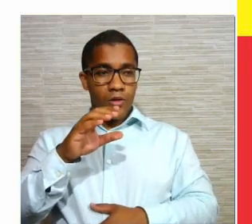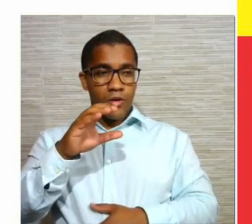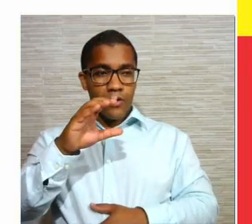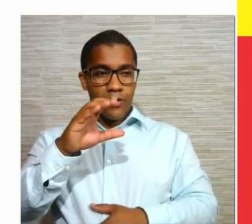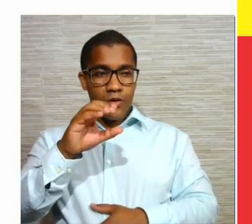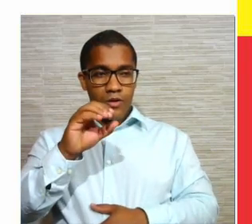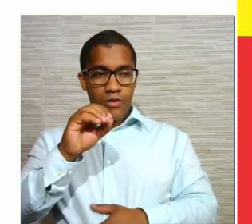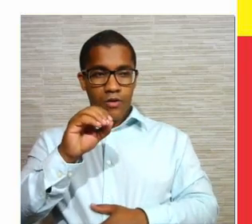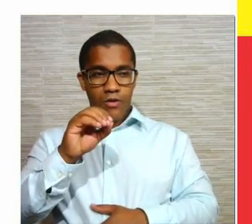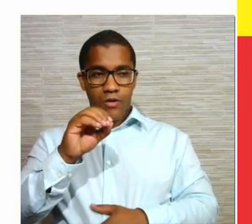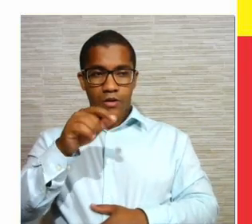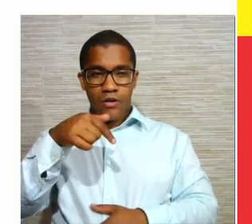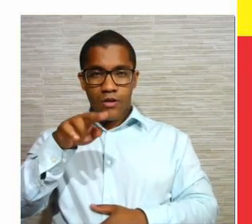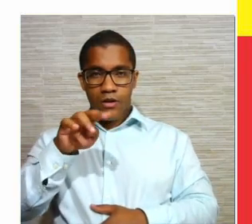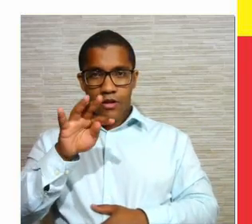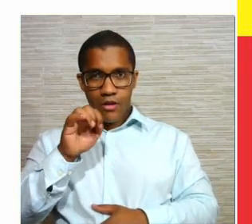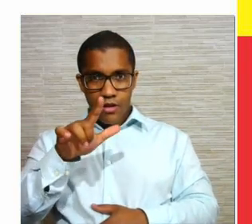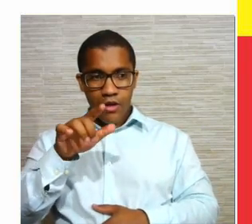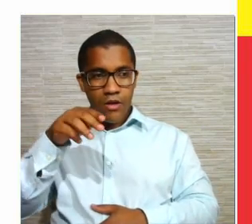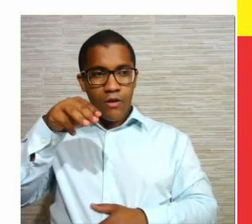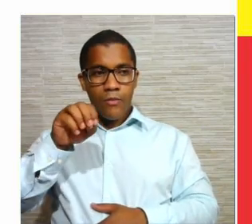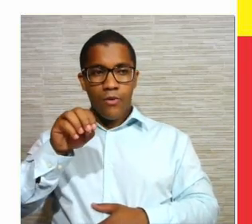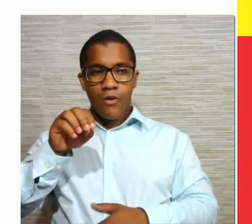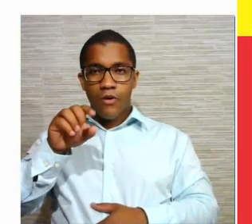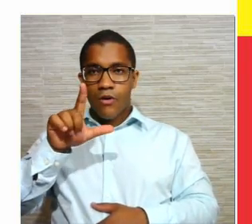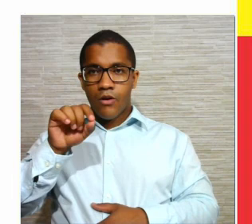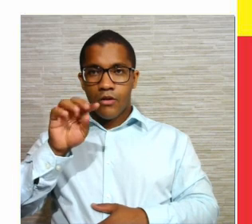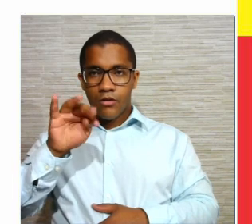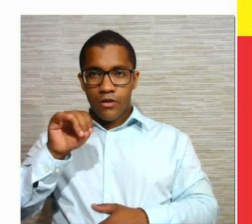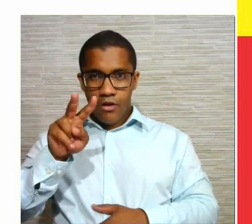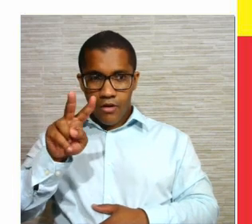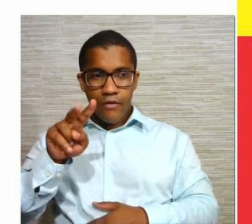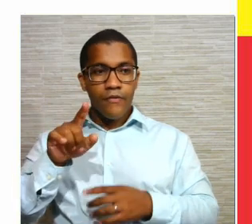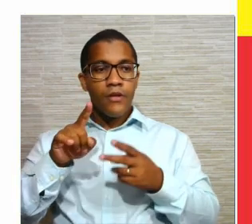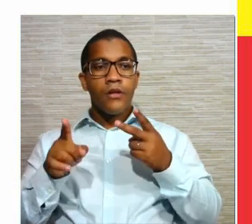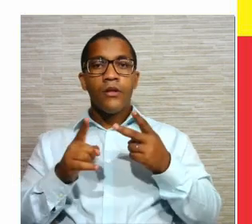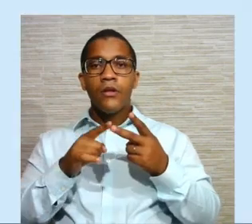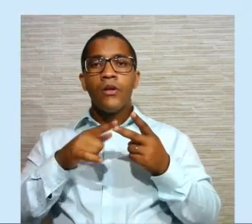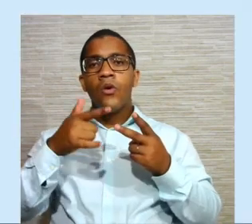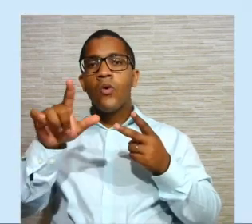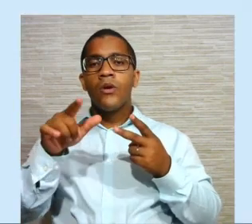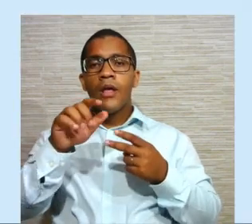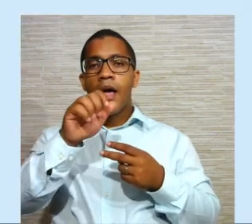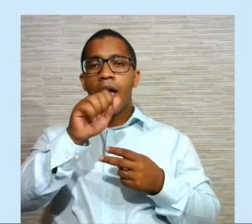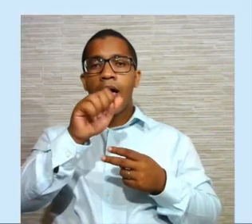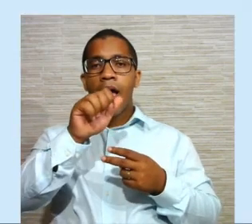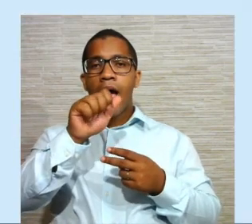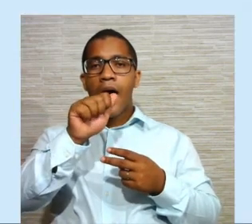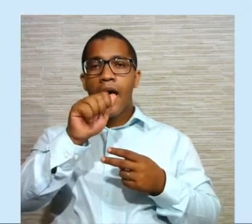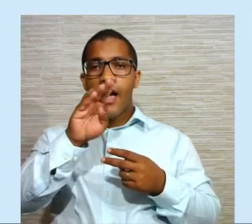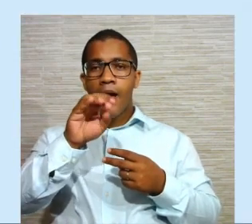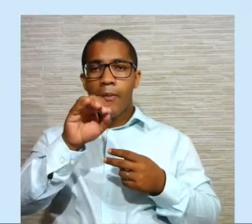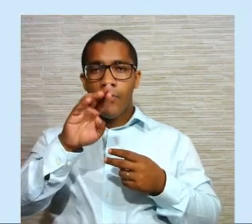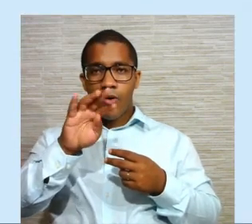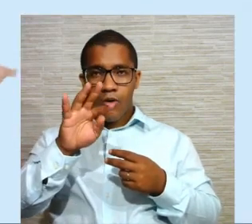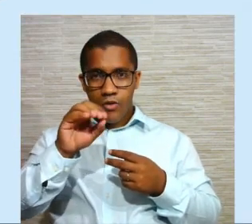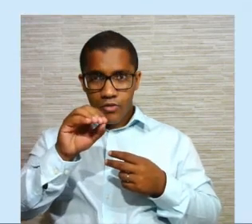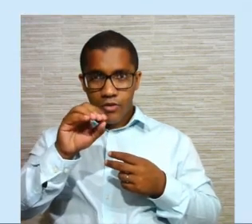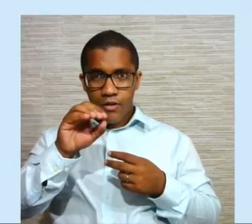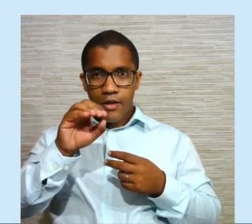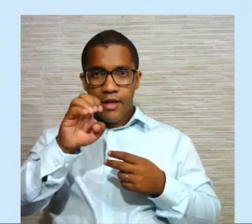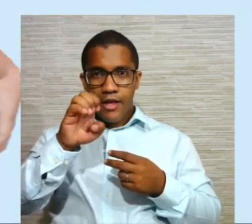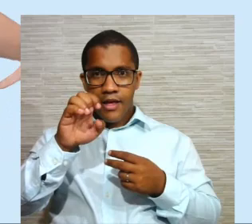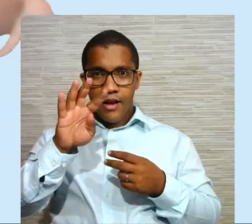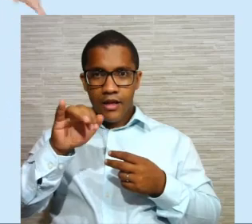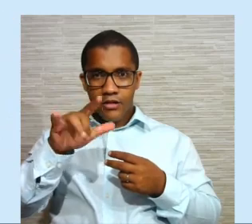certo? Em Brasília, o Aborto Elétrico, que foi a primeira banda de Renato Russo, né? Então a Legião Urbana